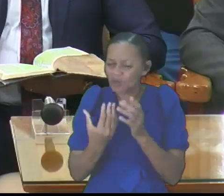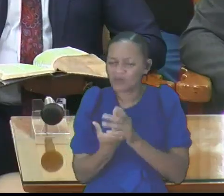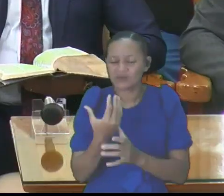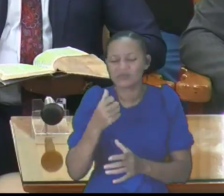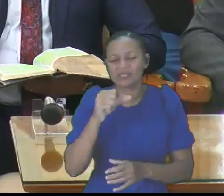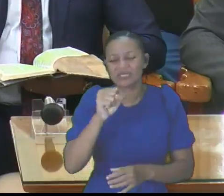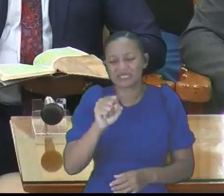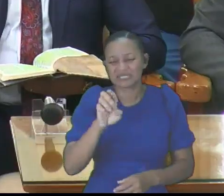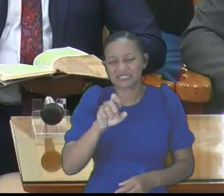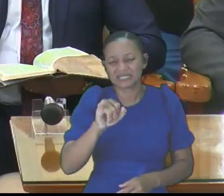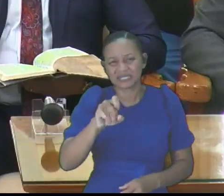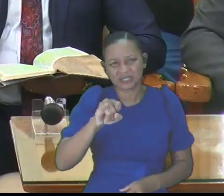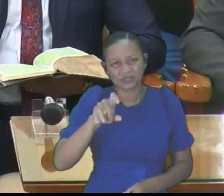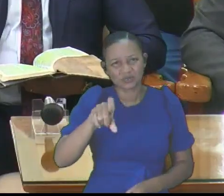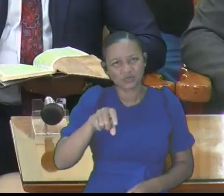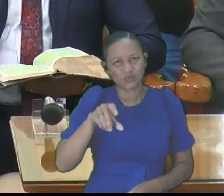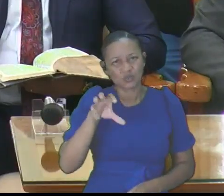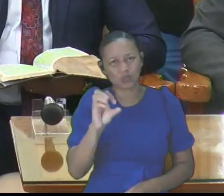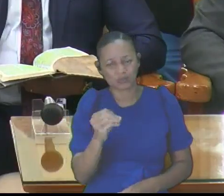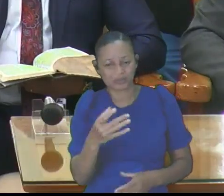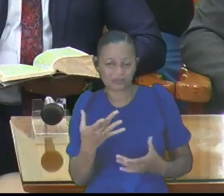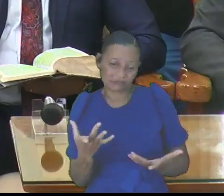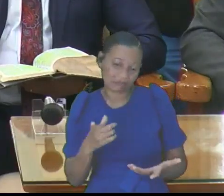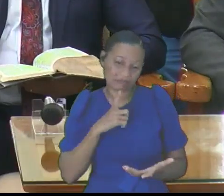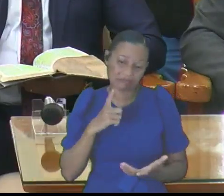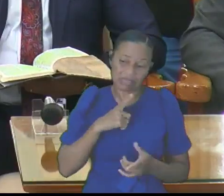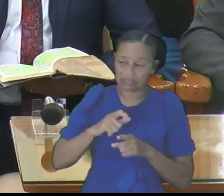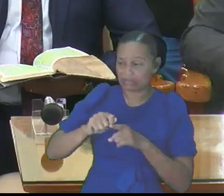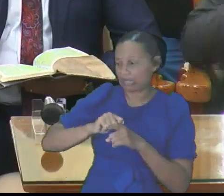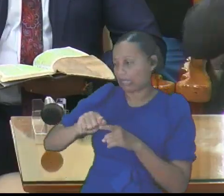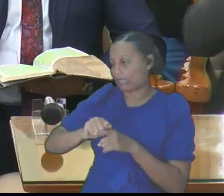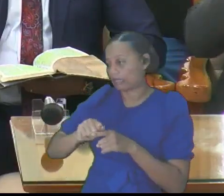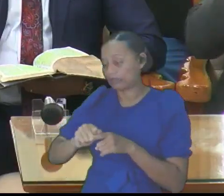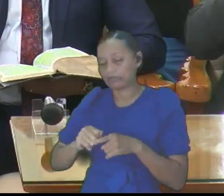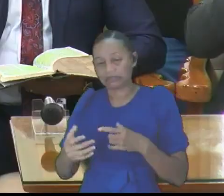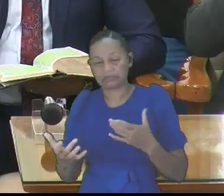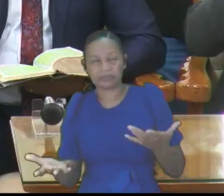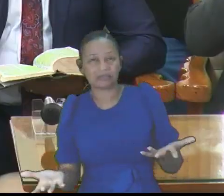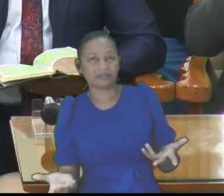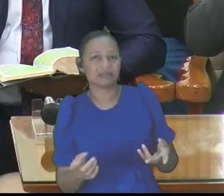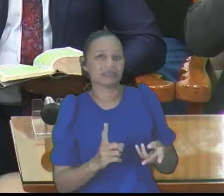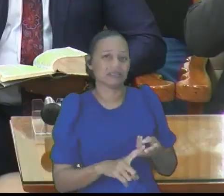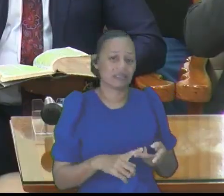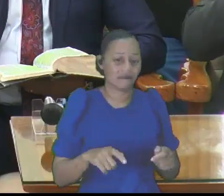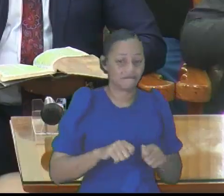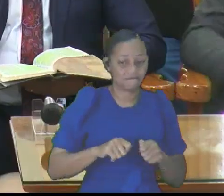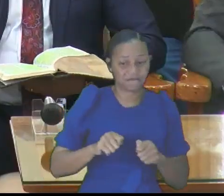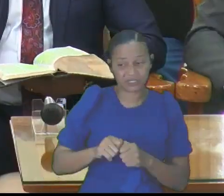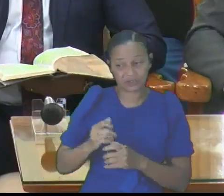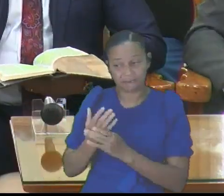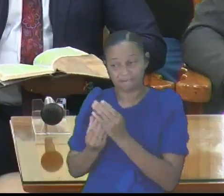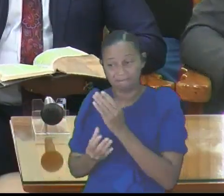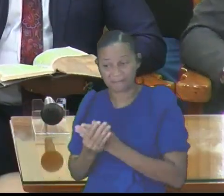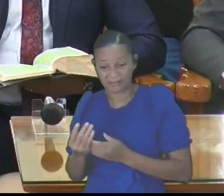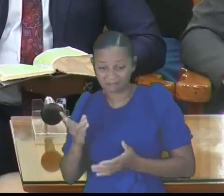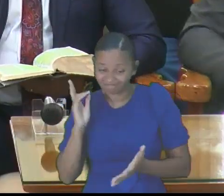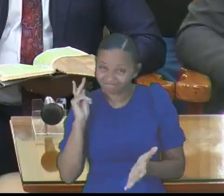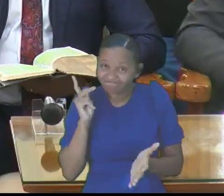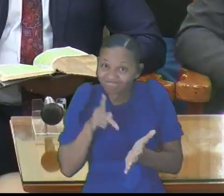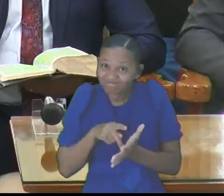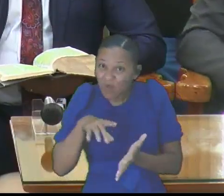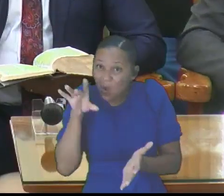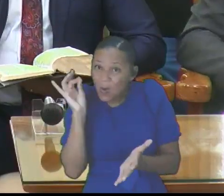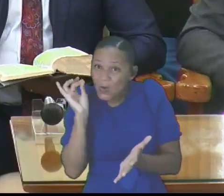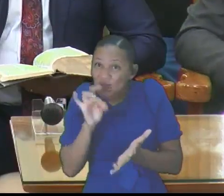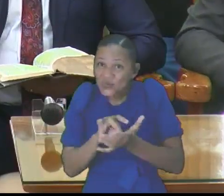Aquilo ali pode ser que já tenha seixos sintéticos, pode ser que já tenha seixos feitos pela mão do homem. Mas o seixo original,